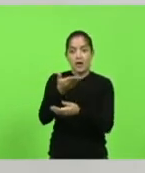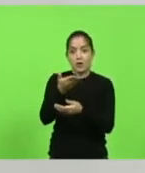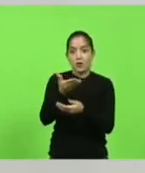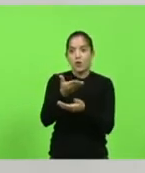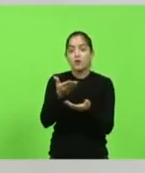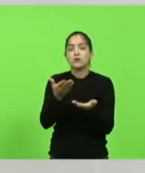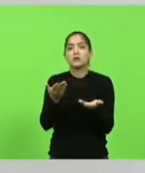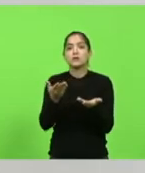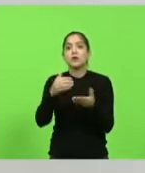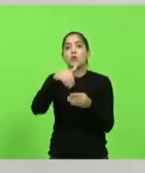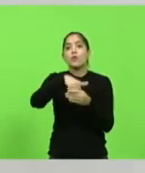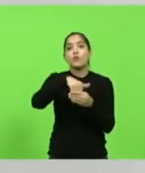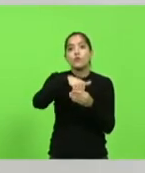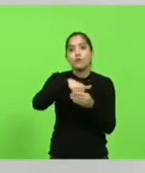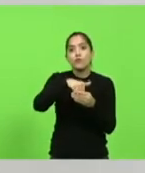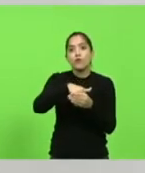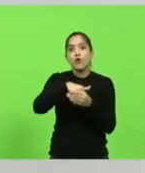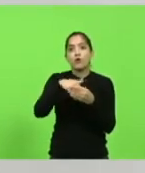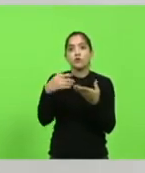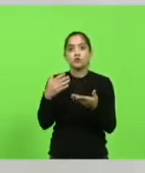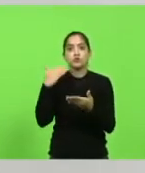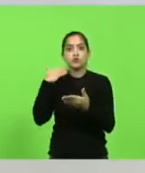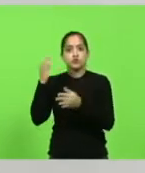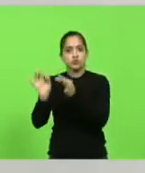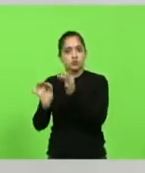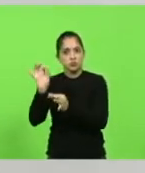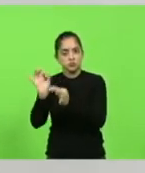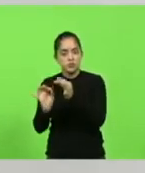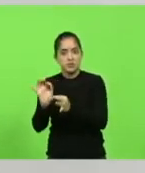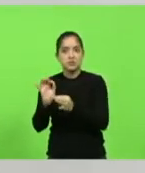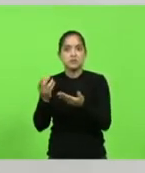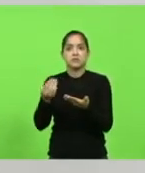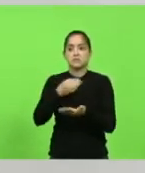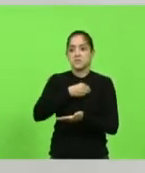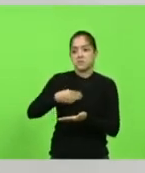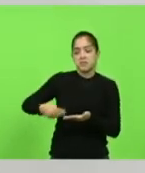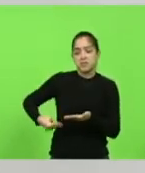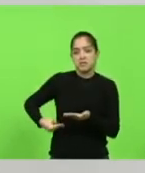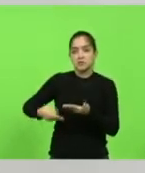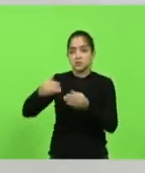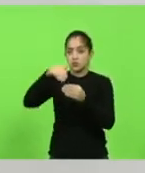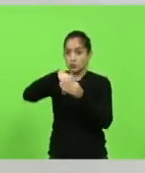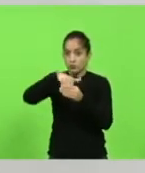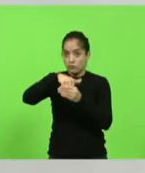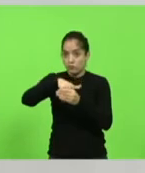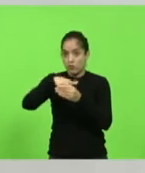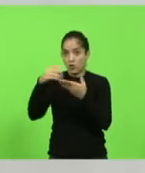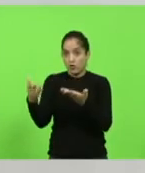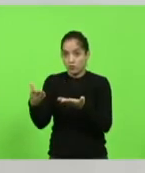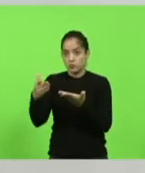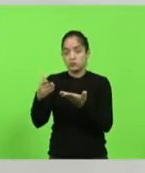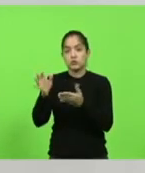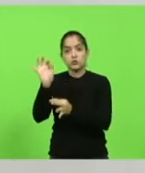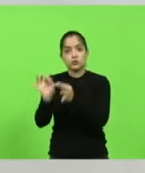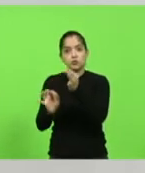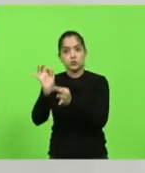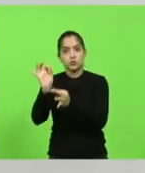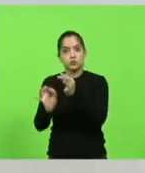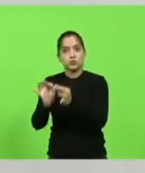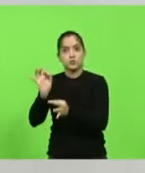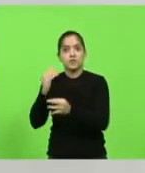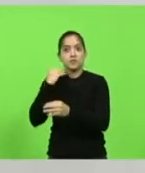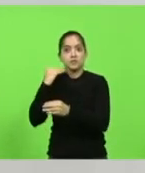magistrados, o voto agora dos senhores ministros, o voto agora dos juízes, não são